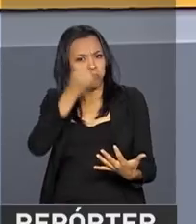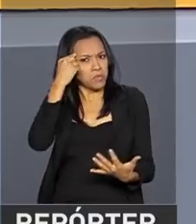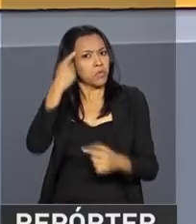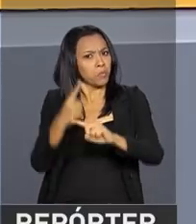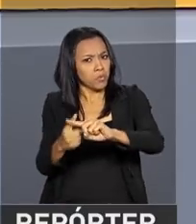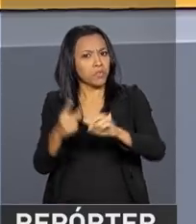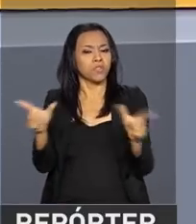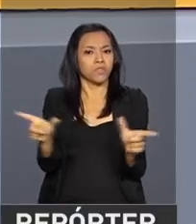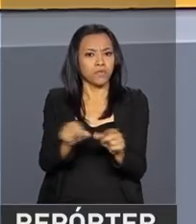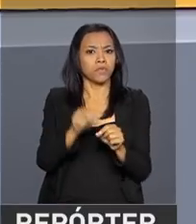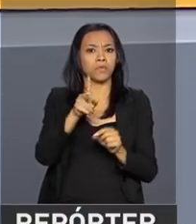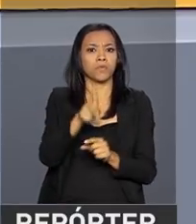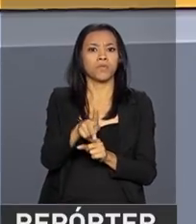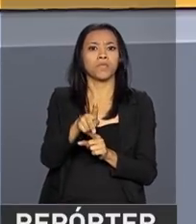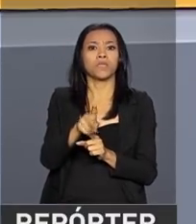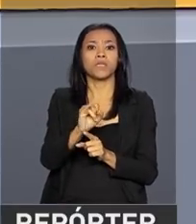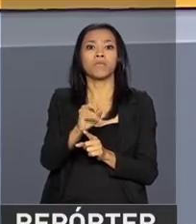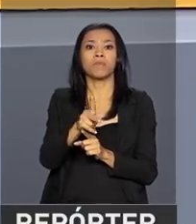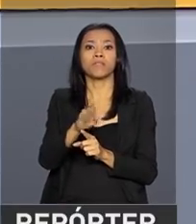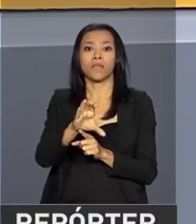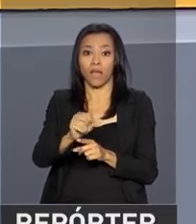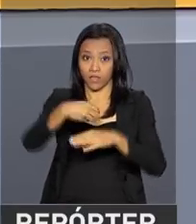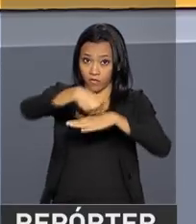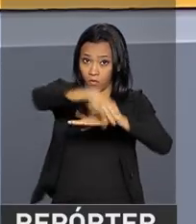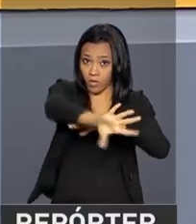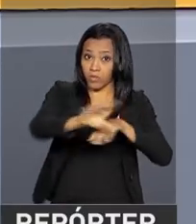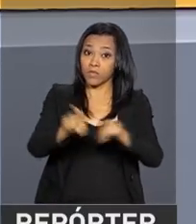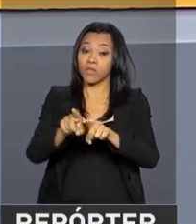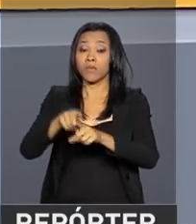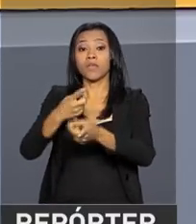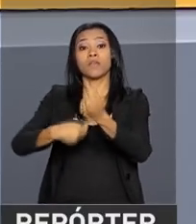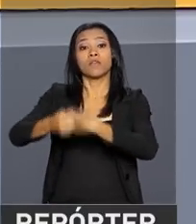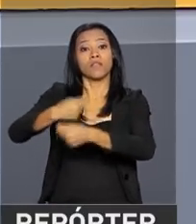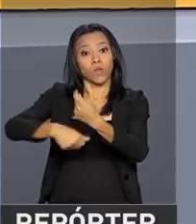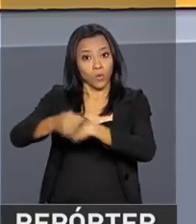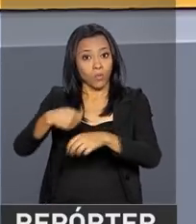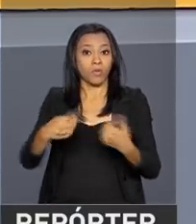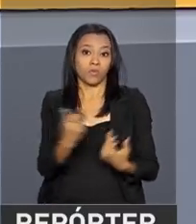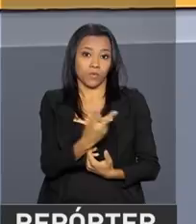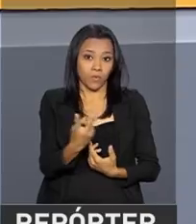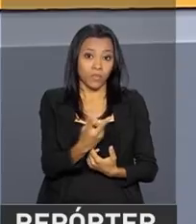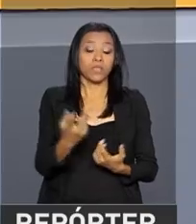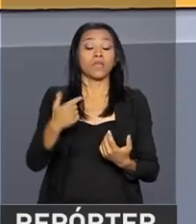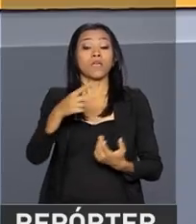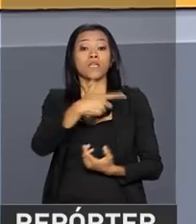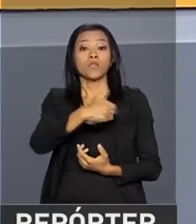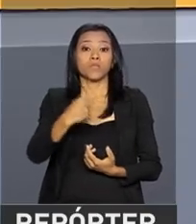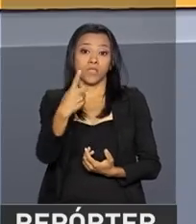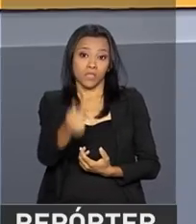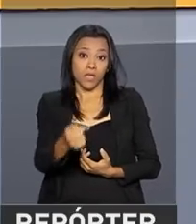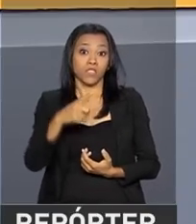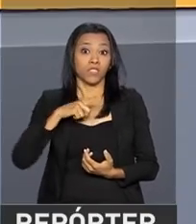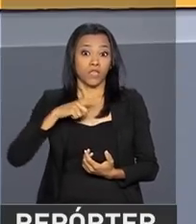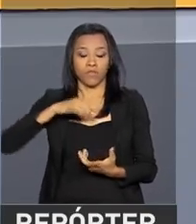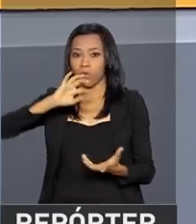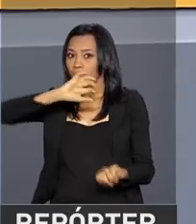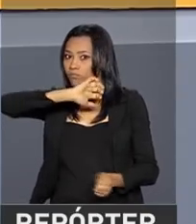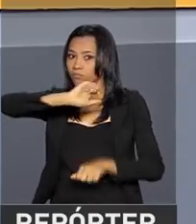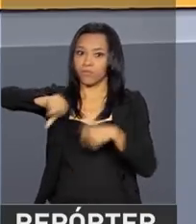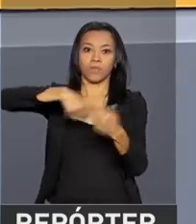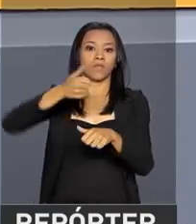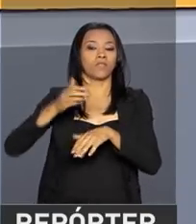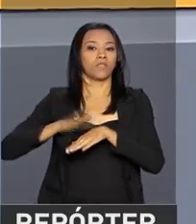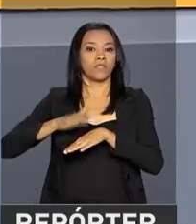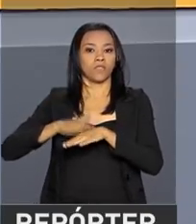ipca-15 os dados positivos da economia henrique meirelles destacou que em 2017 houve uma forte virada segundo